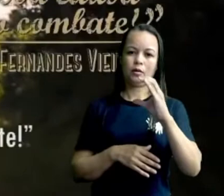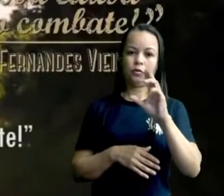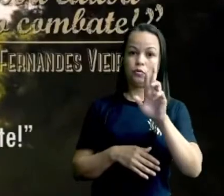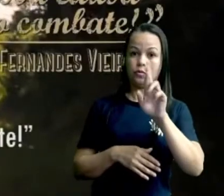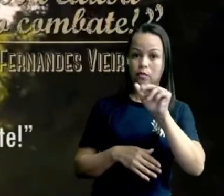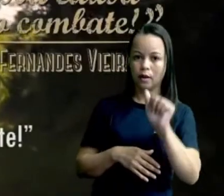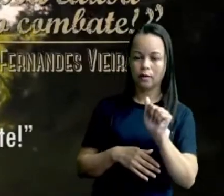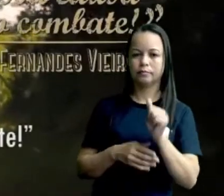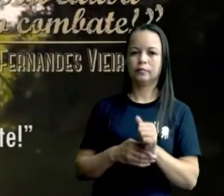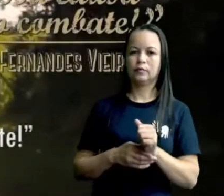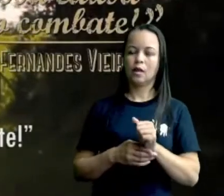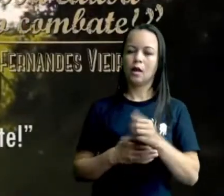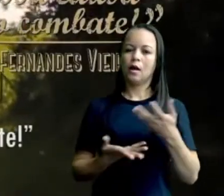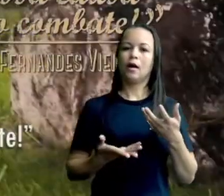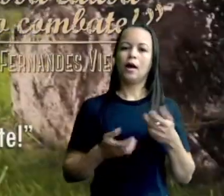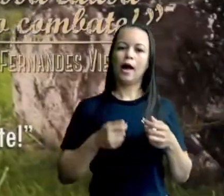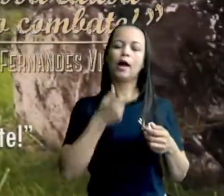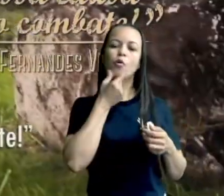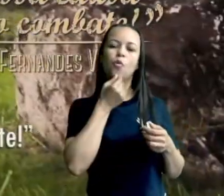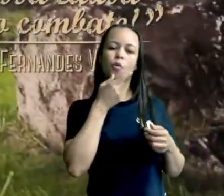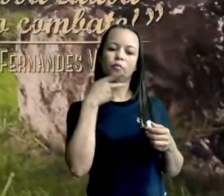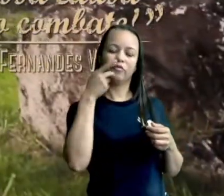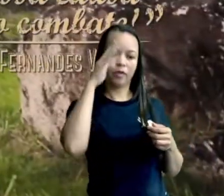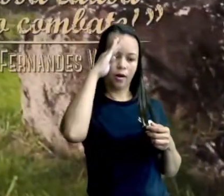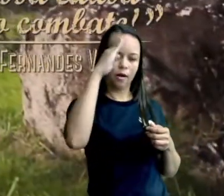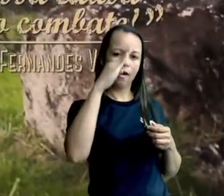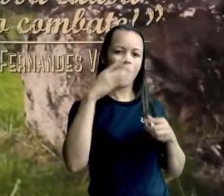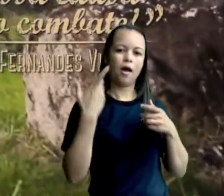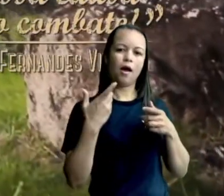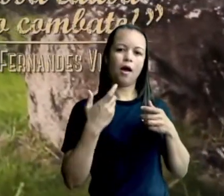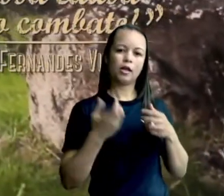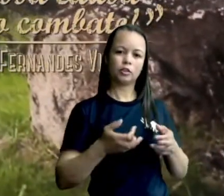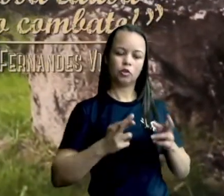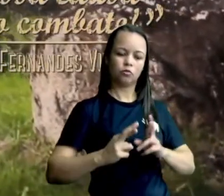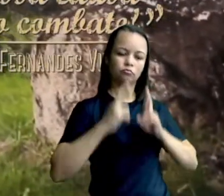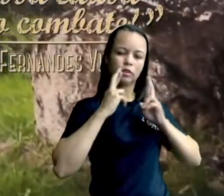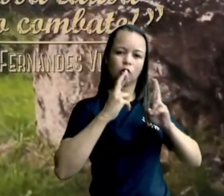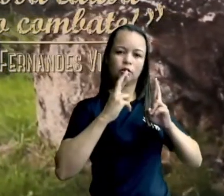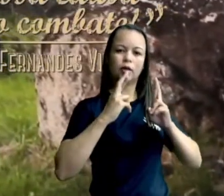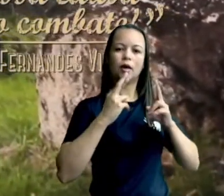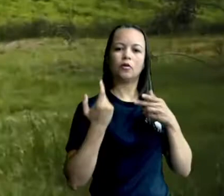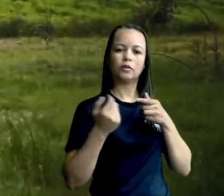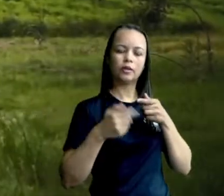A sorte da nossa causa depende desse primeiro combate, teria dito Fernandes Vieira.